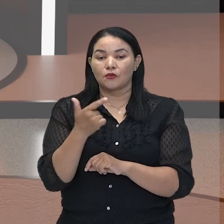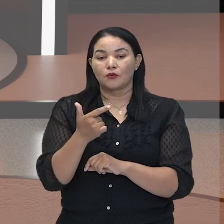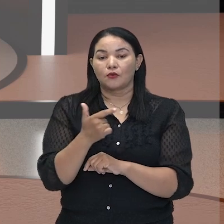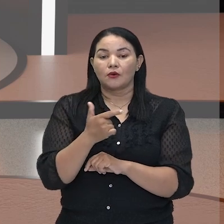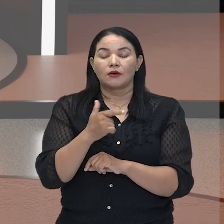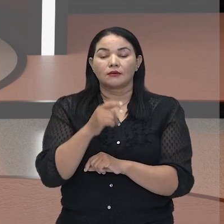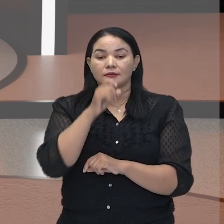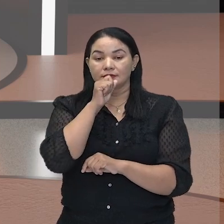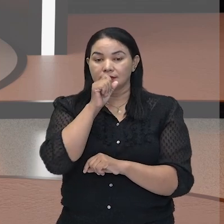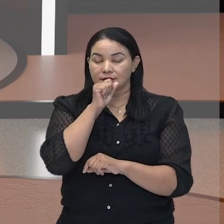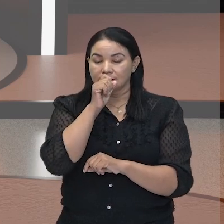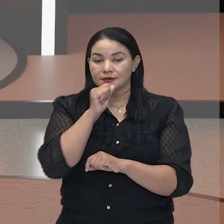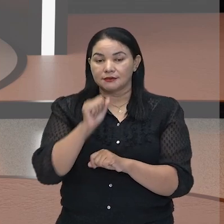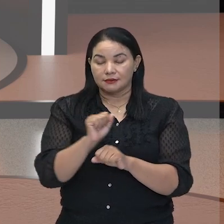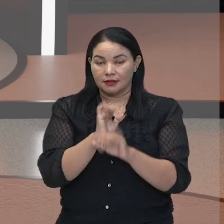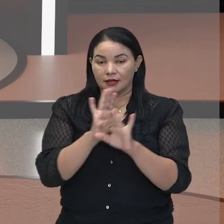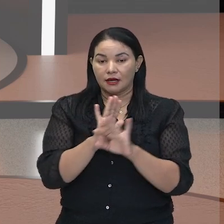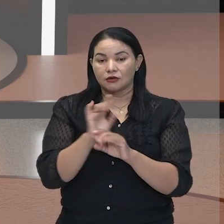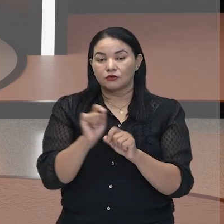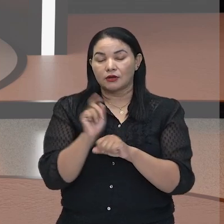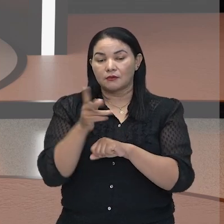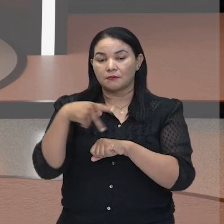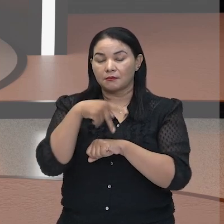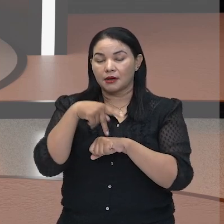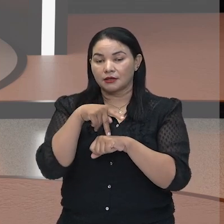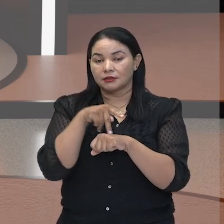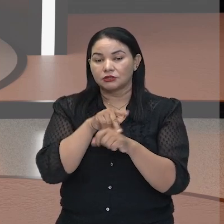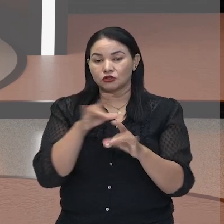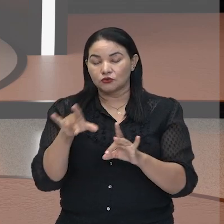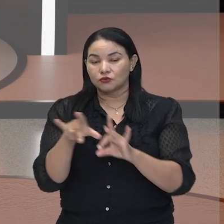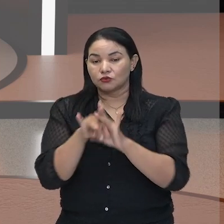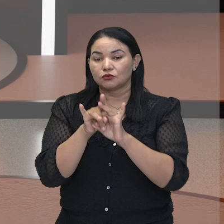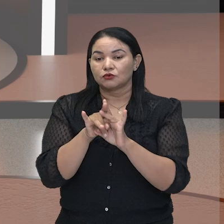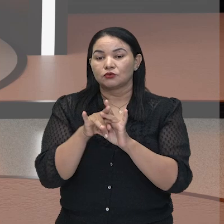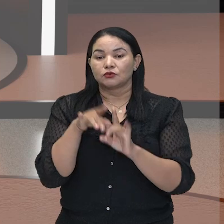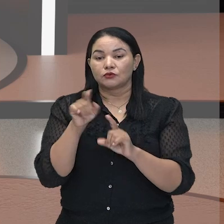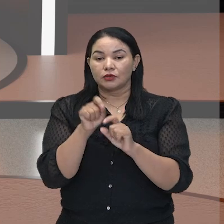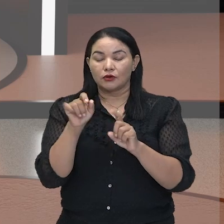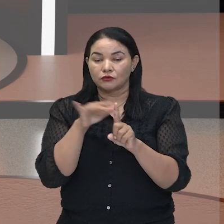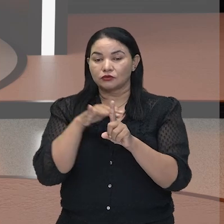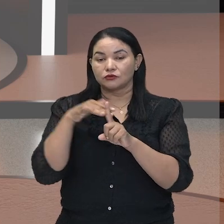mais clarinho, são os países que vão acabar se alinhando ao